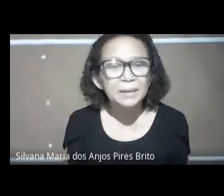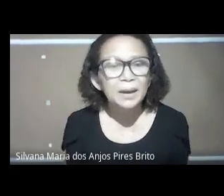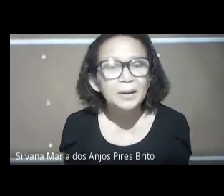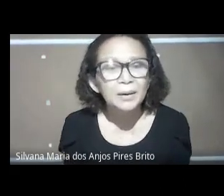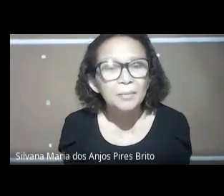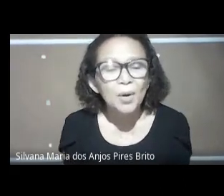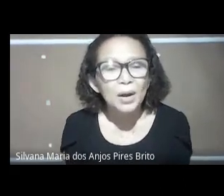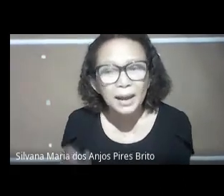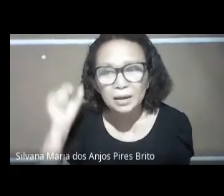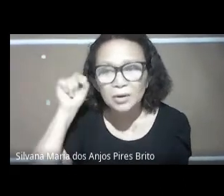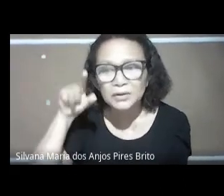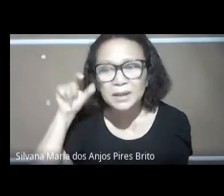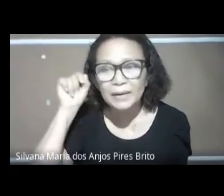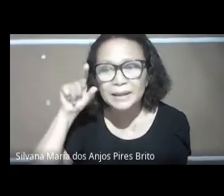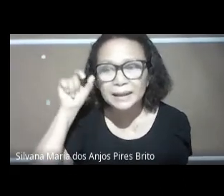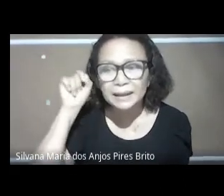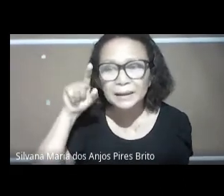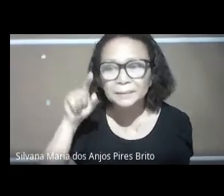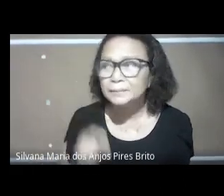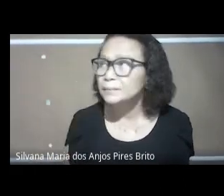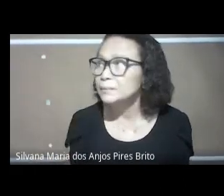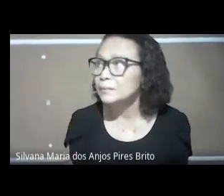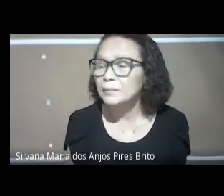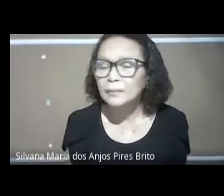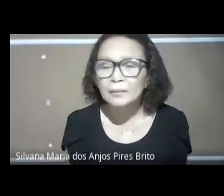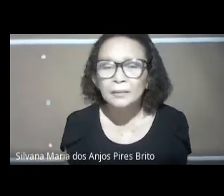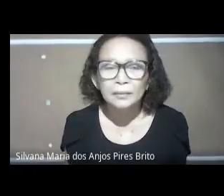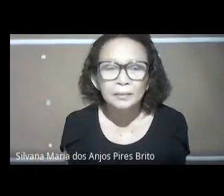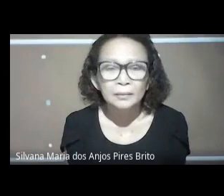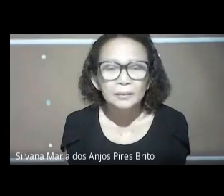conseguiram perceber por que meu sinal é esse aqui?